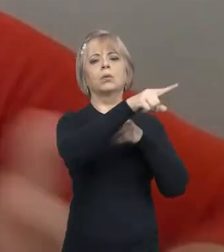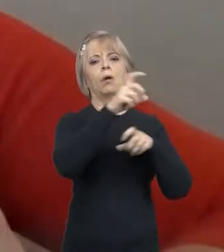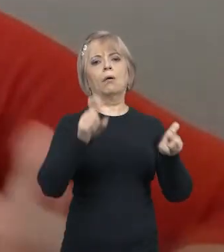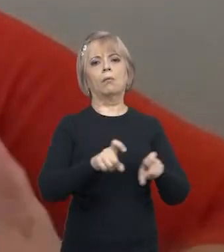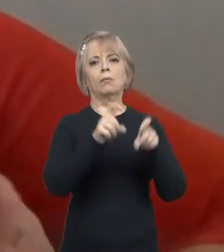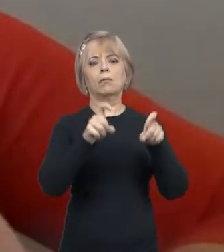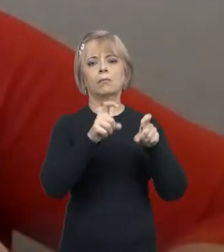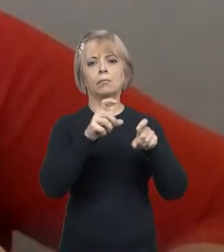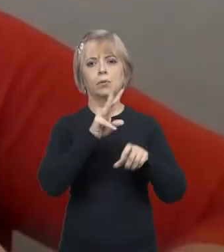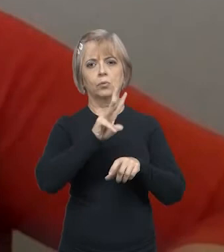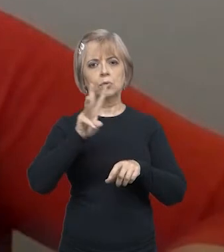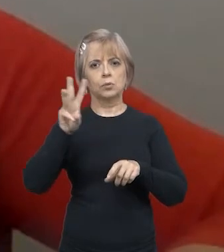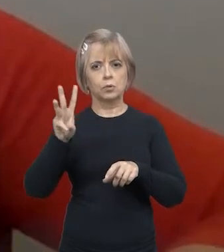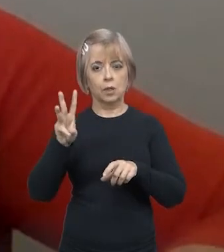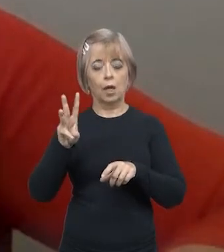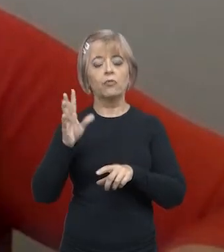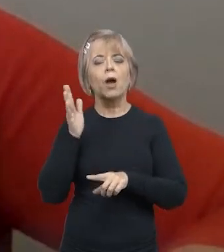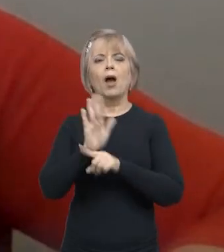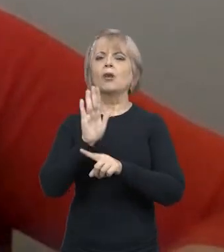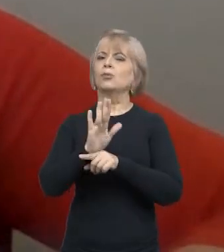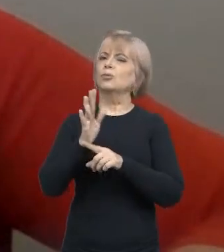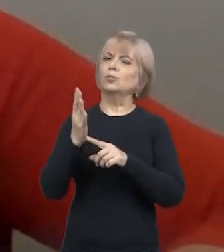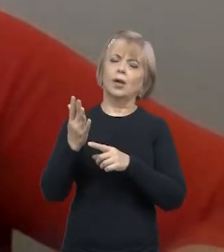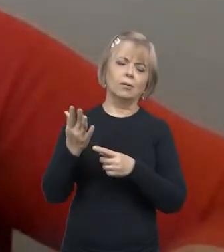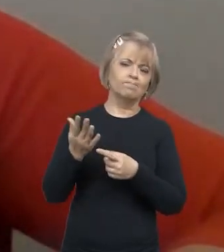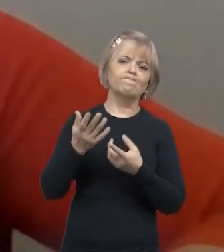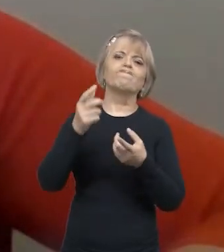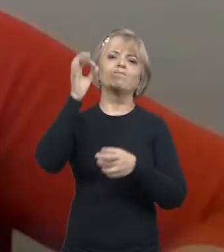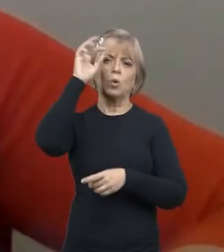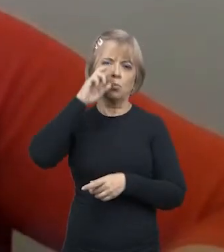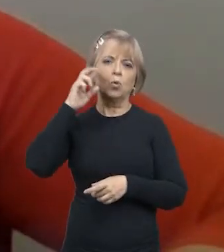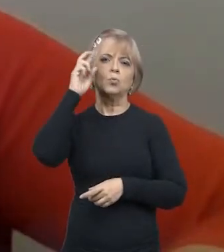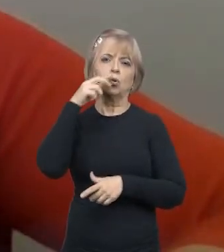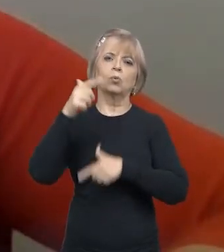demais a atuação dos promotores de justiça a efetivar